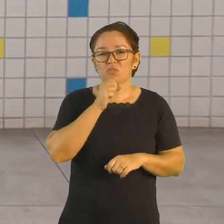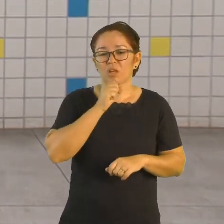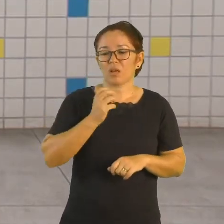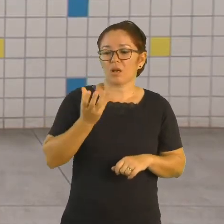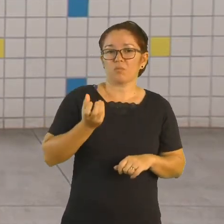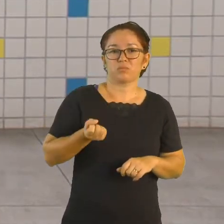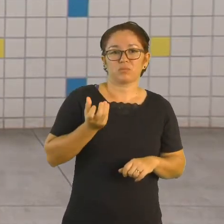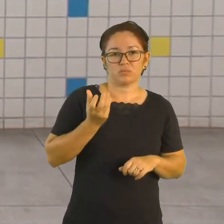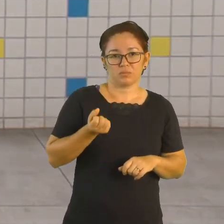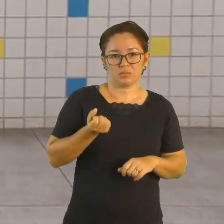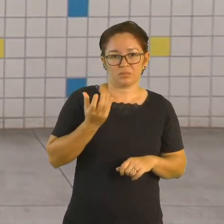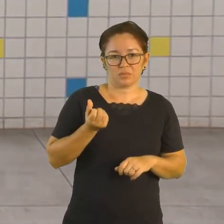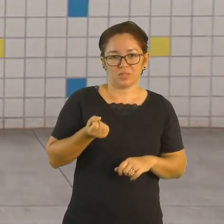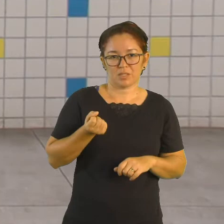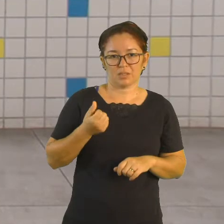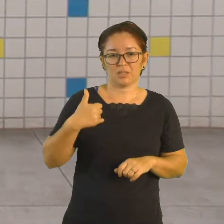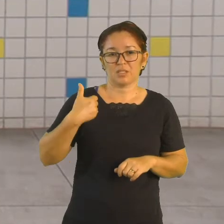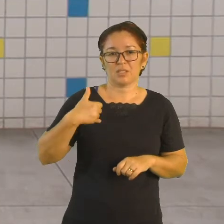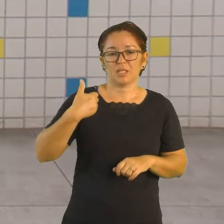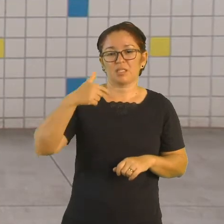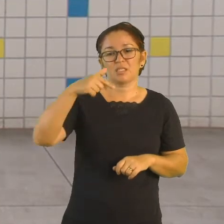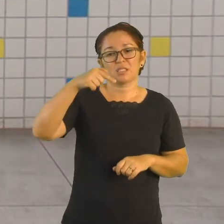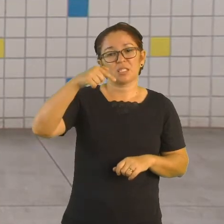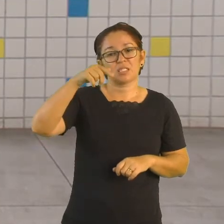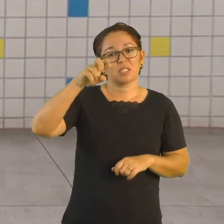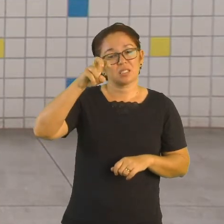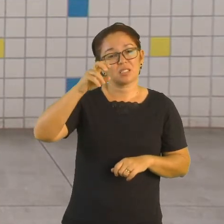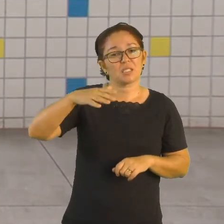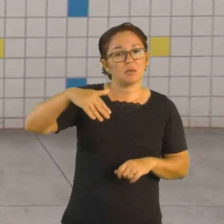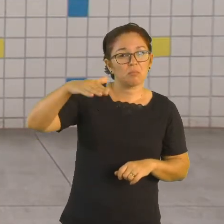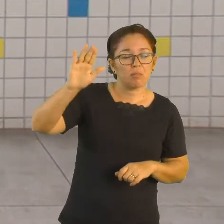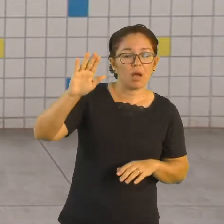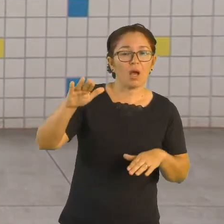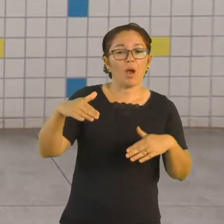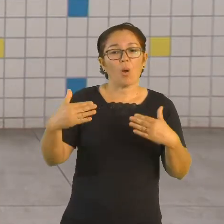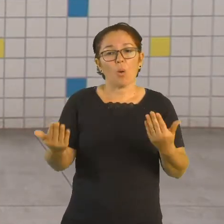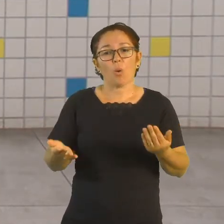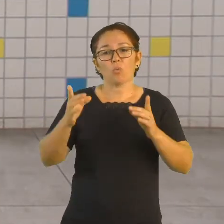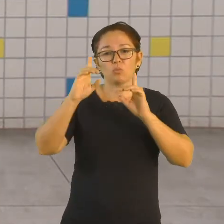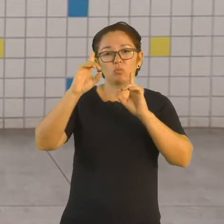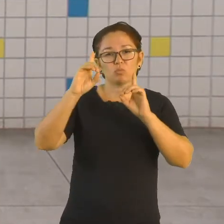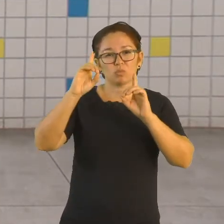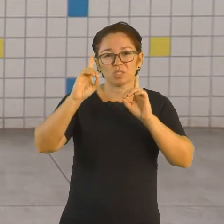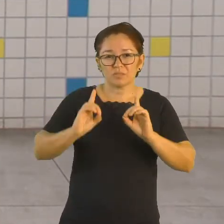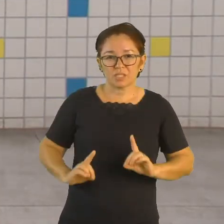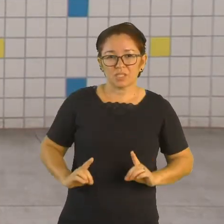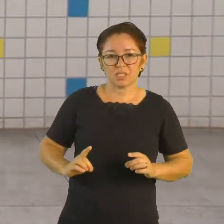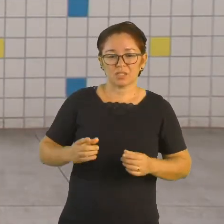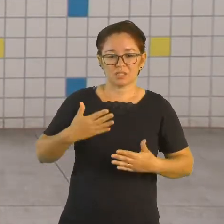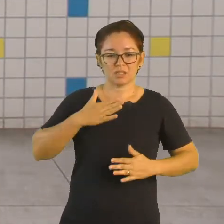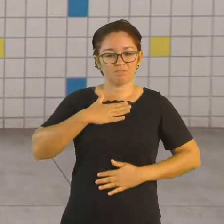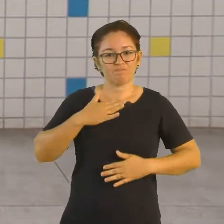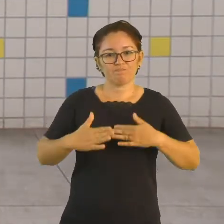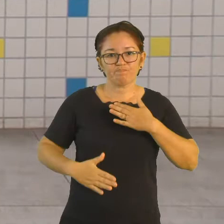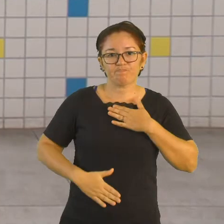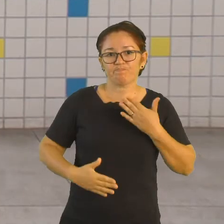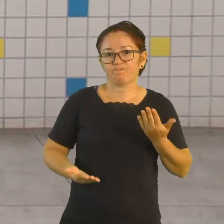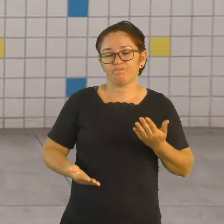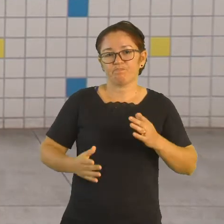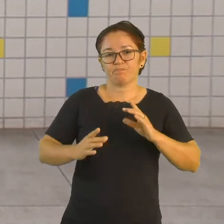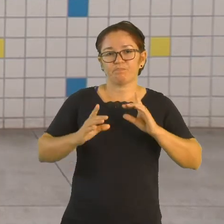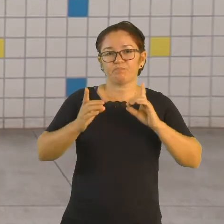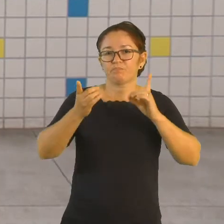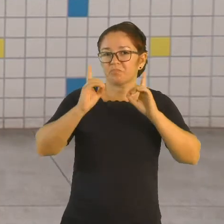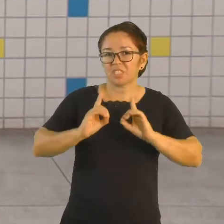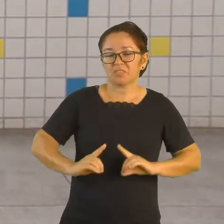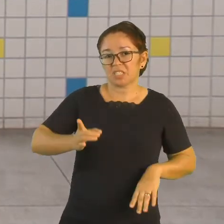anos, ou pessoa com deficiência física, mental e intelectual. Para ter direito,